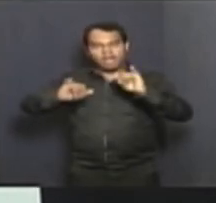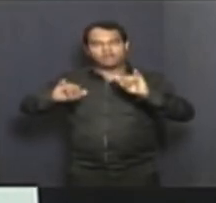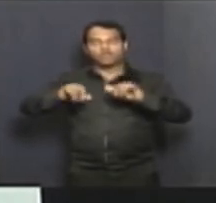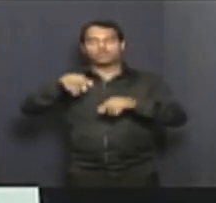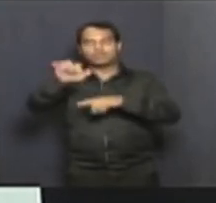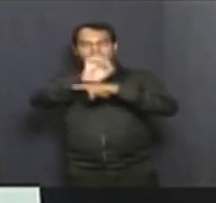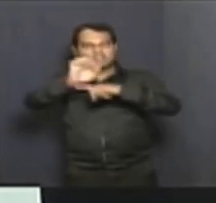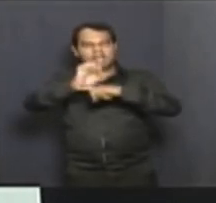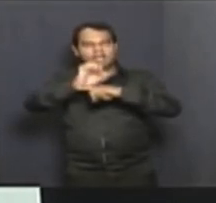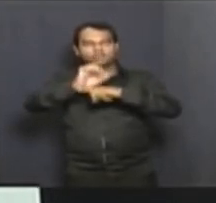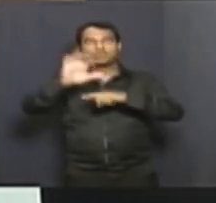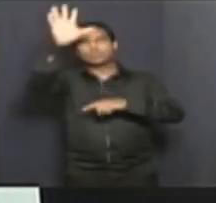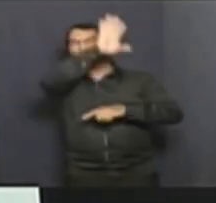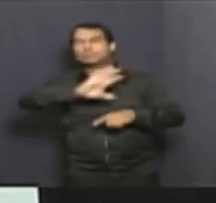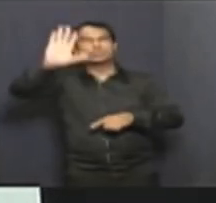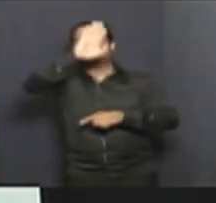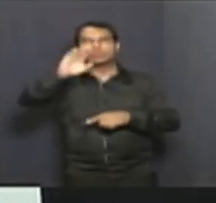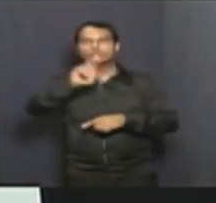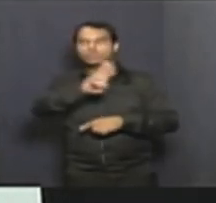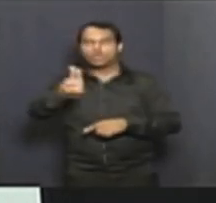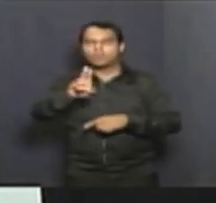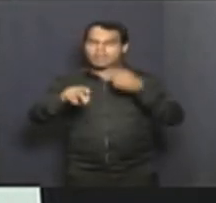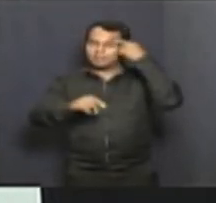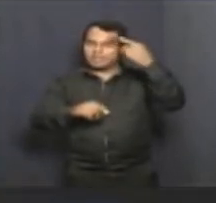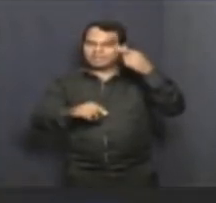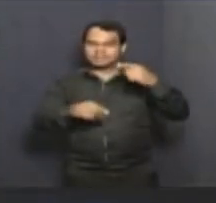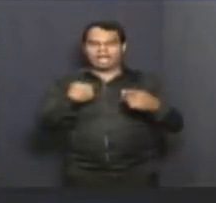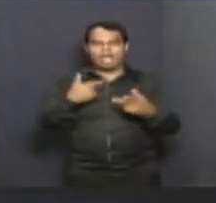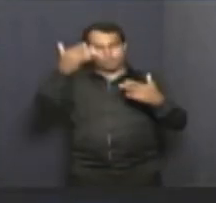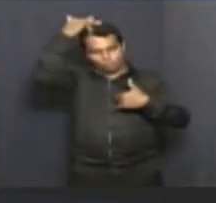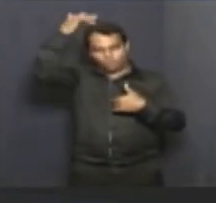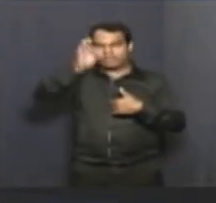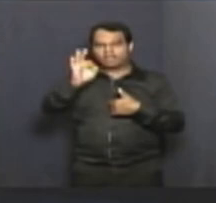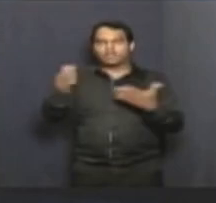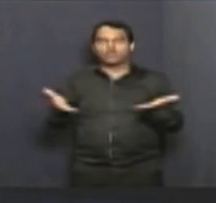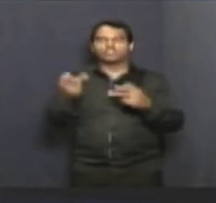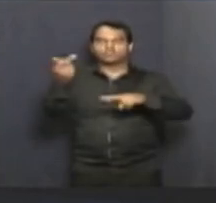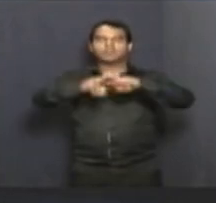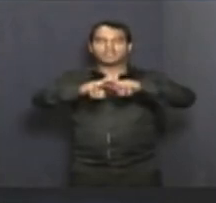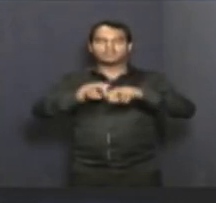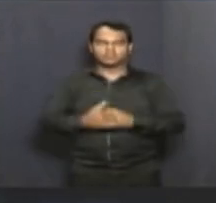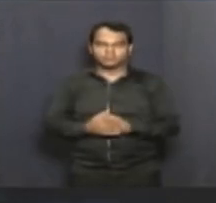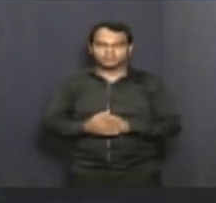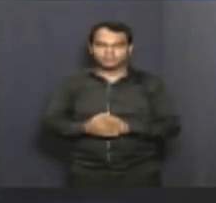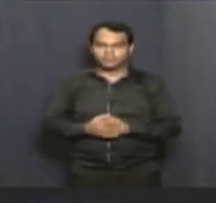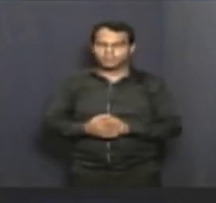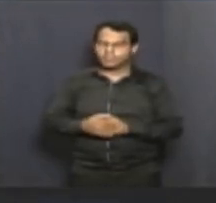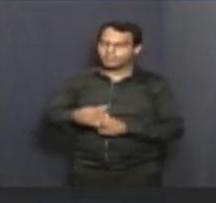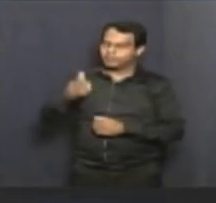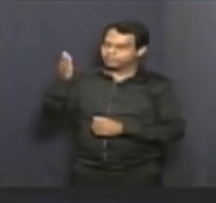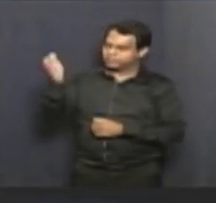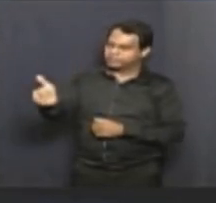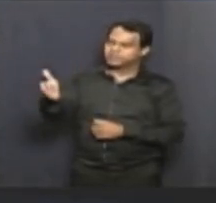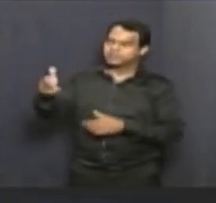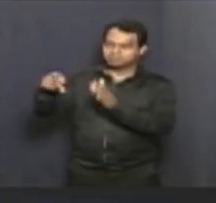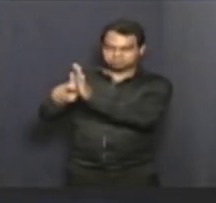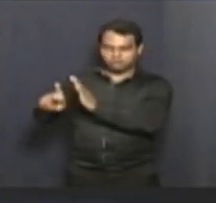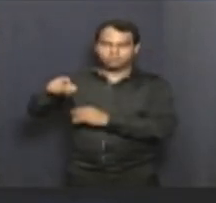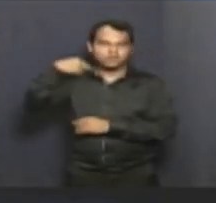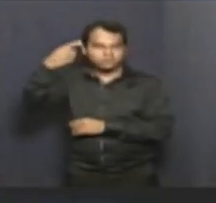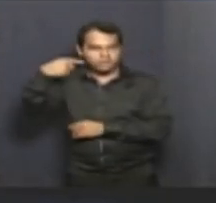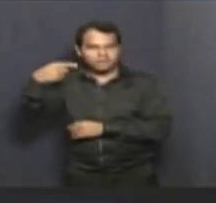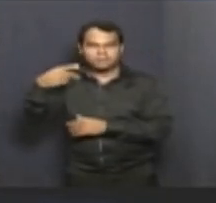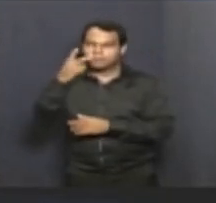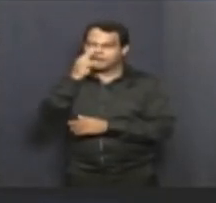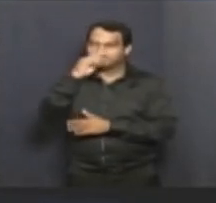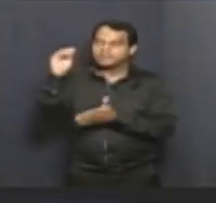e todos os outros candidatos também julgado inocente de hoje estão presos você como advogado além de mal informado